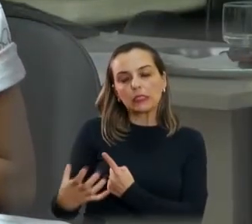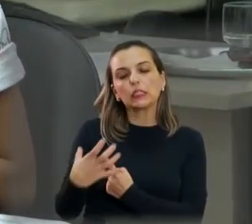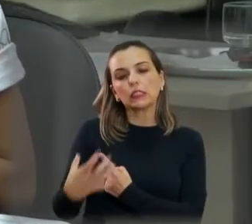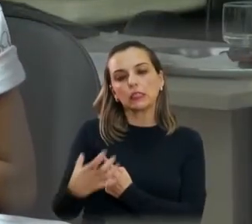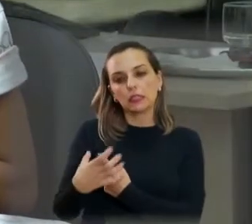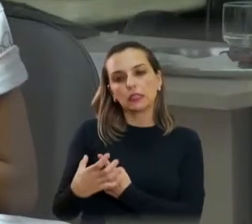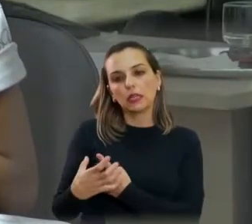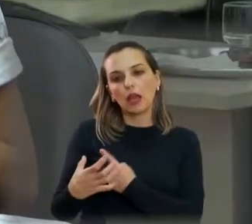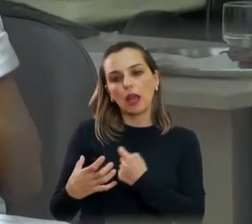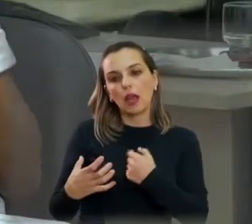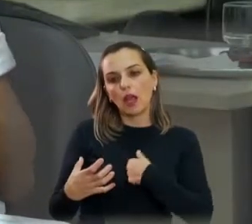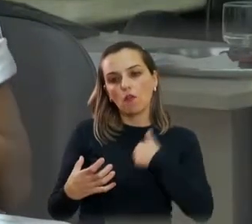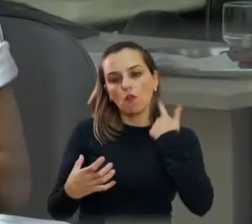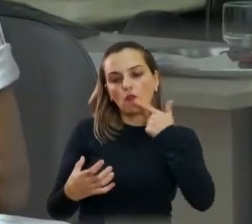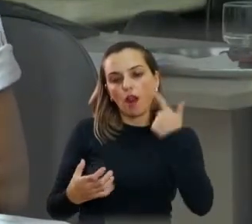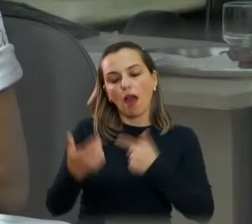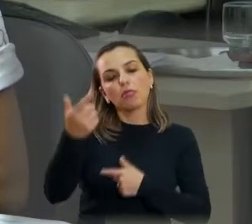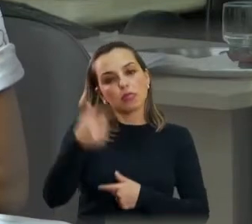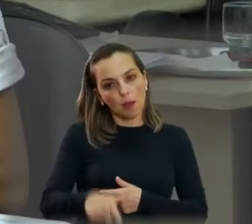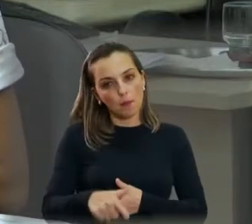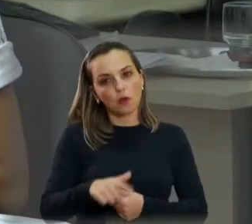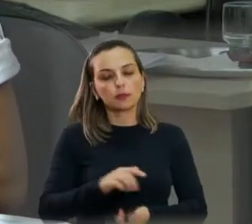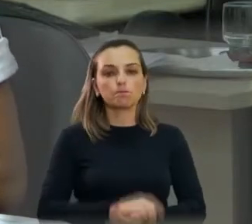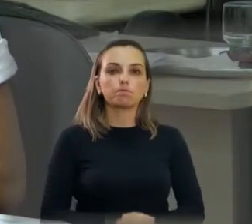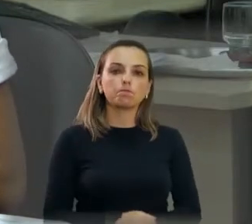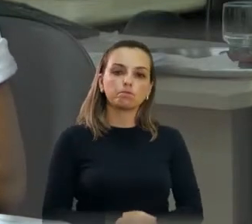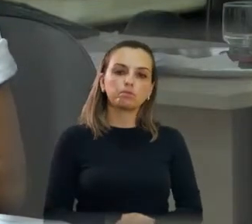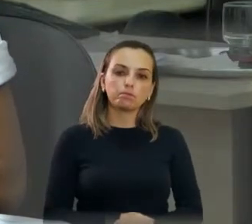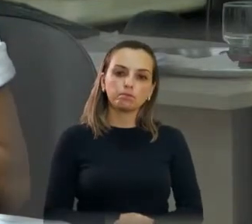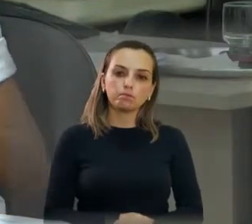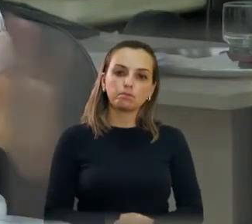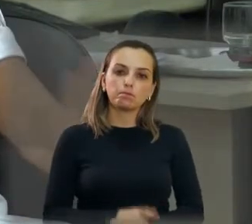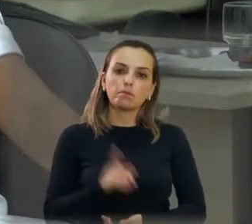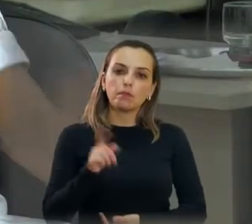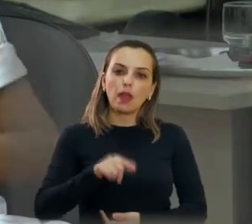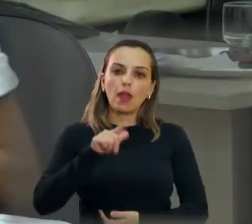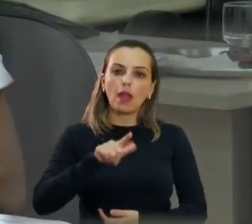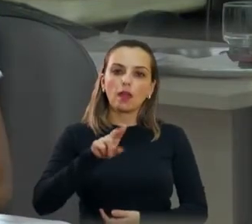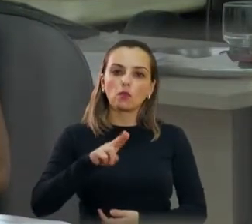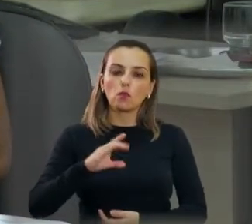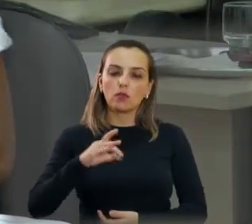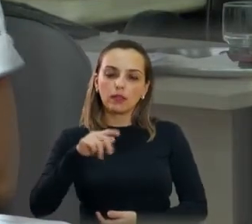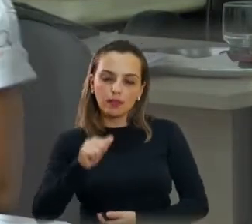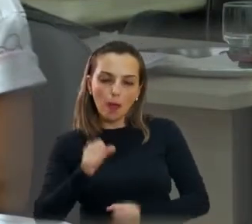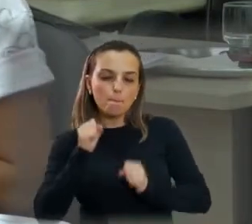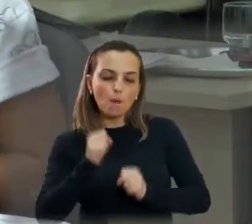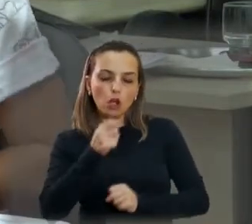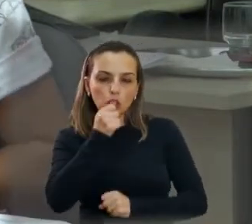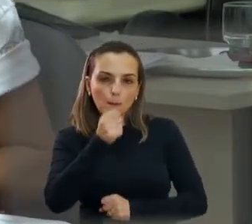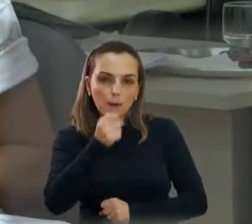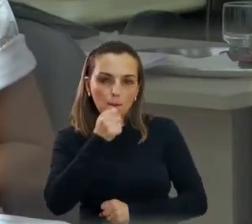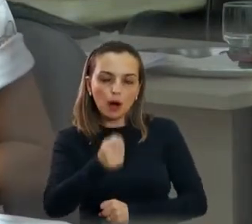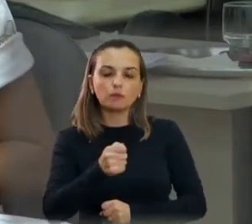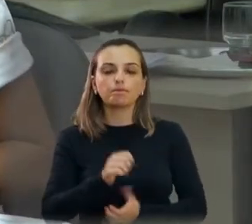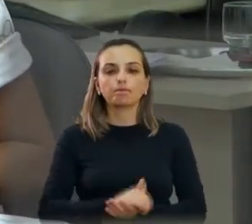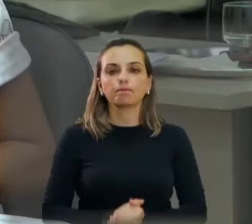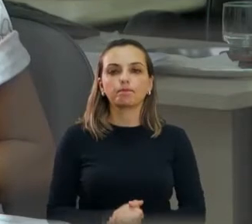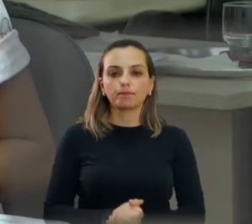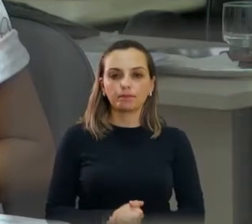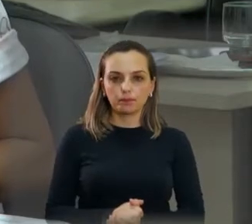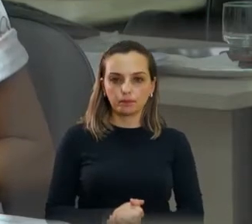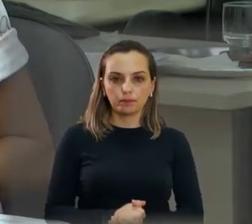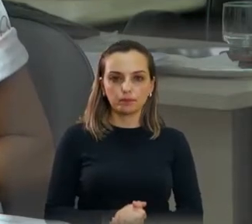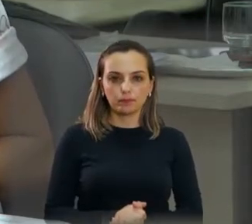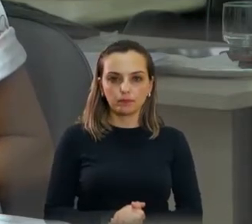vou voltar a repetir enquanto a Dani faz a higienização do púlpito, mas a nossa querida Lúcia vai poder usar daí mesmo o microfone. Adesão